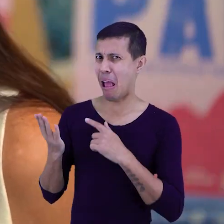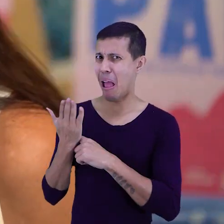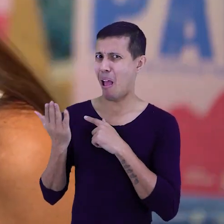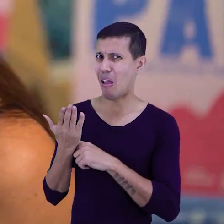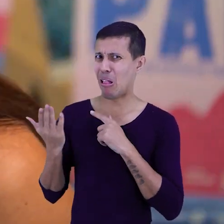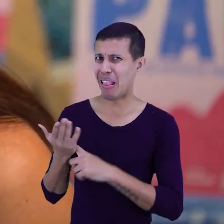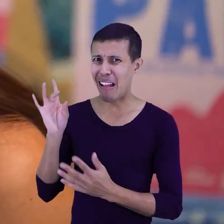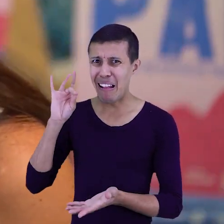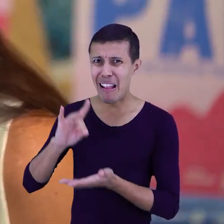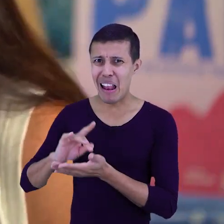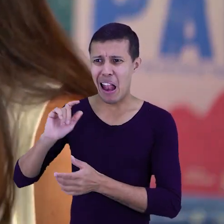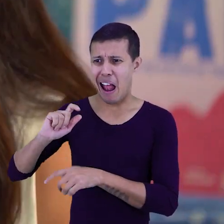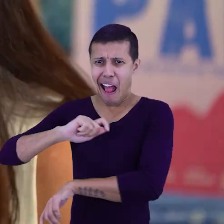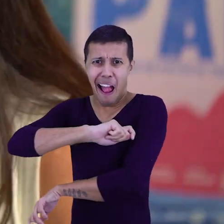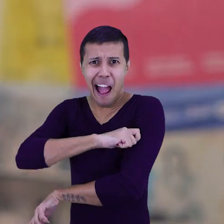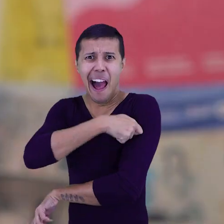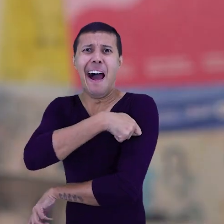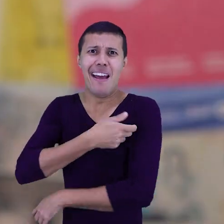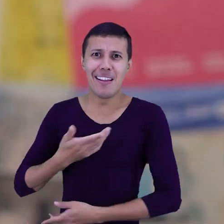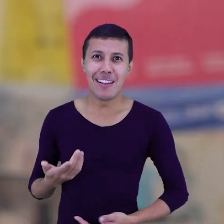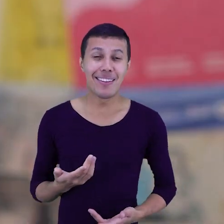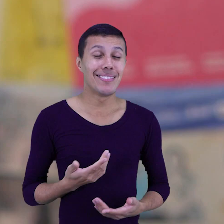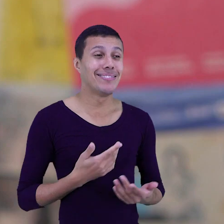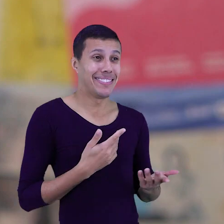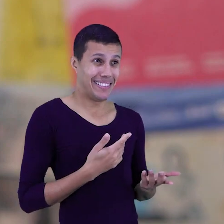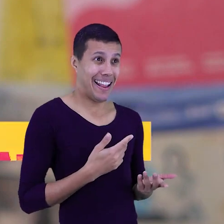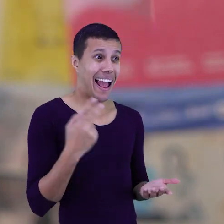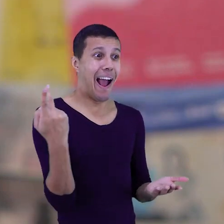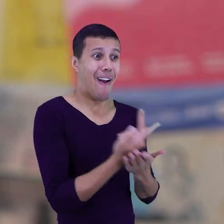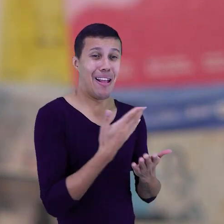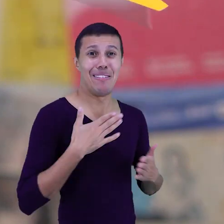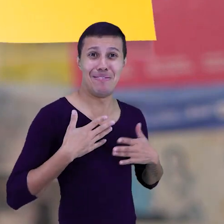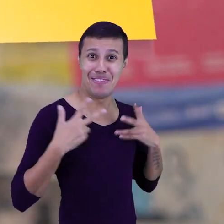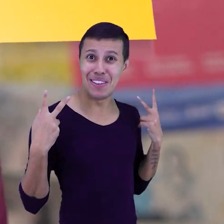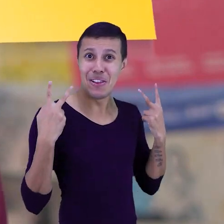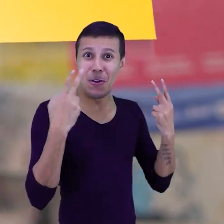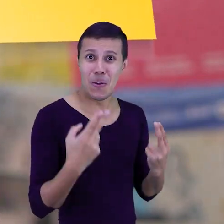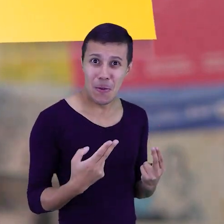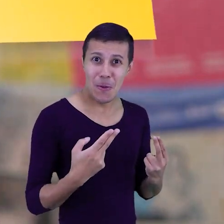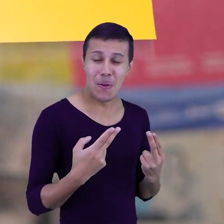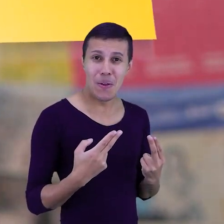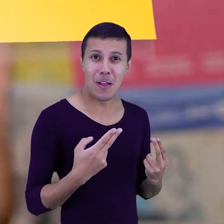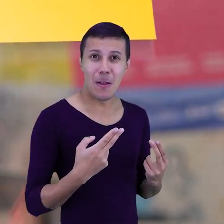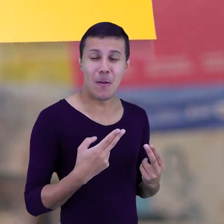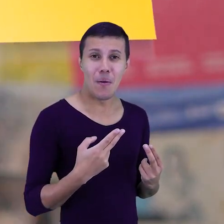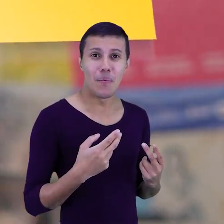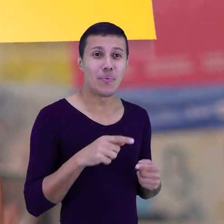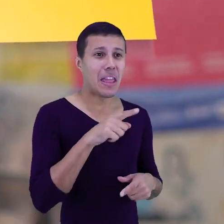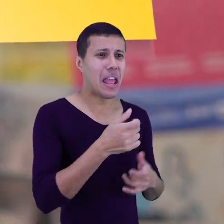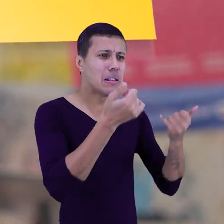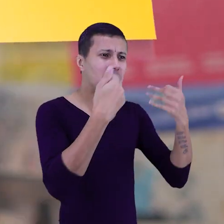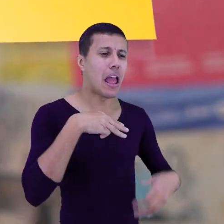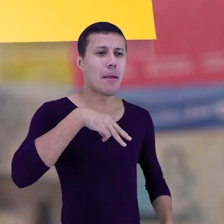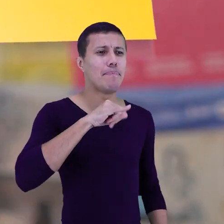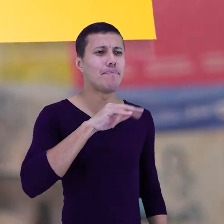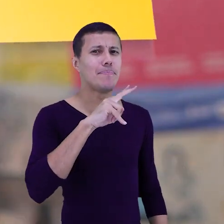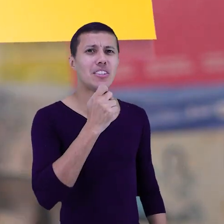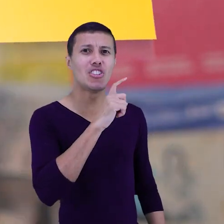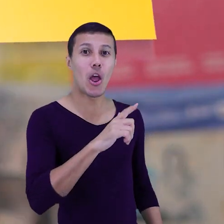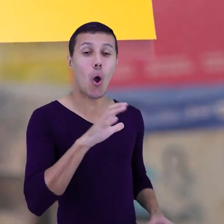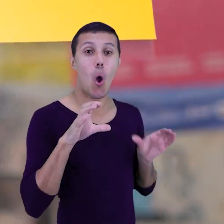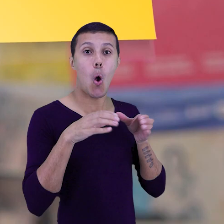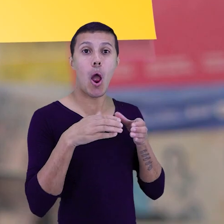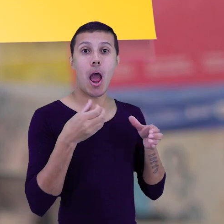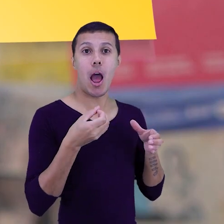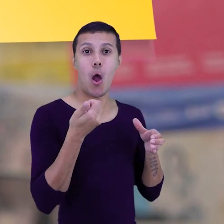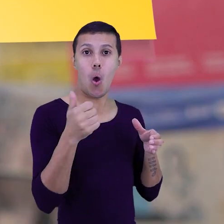graça, isso é de verdade? Me belisca. Paty, aconteceu isso comigo, né? Quando o Michel veio falar comigo sobre a